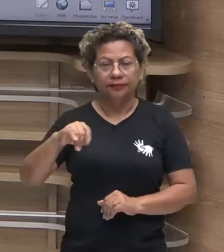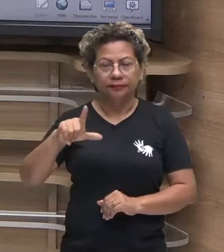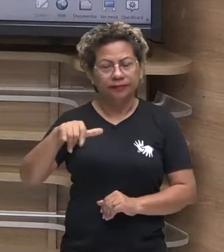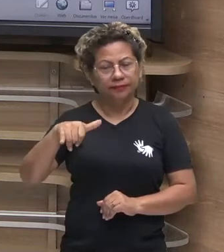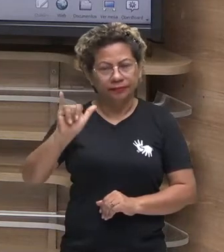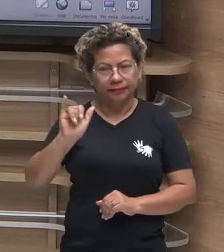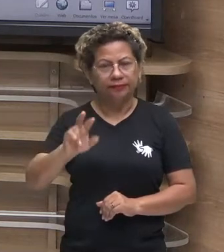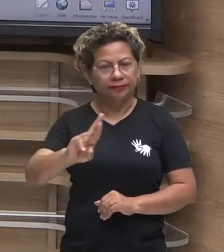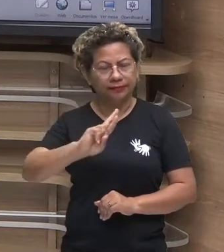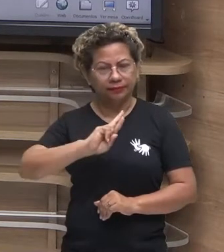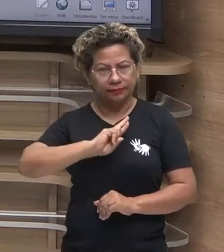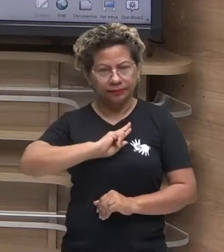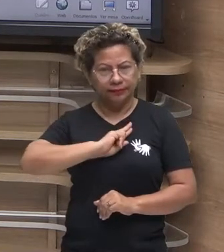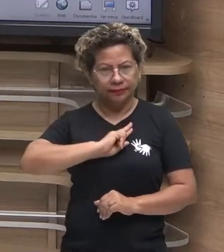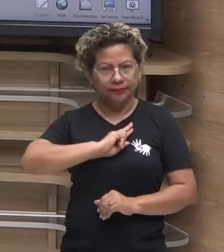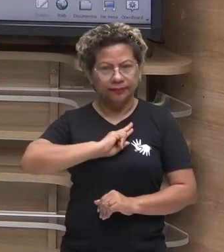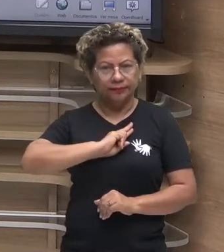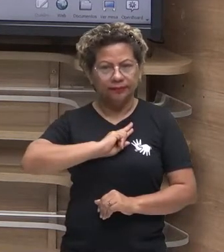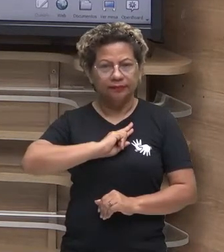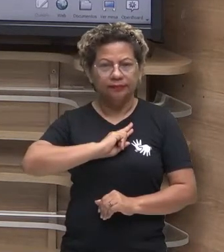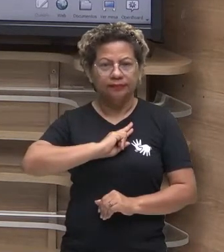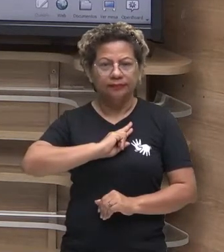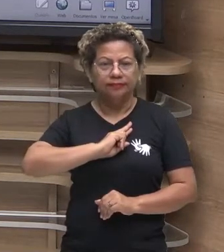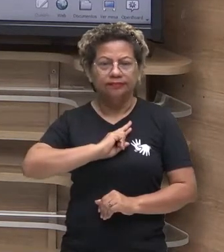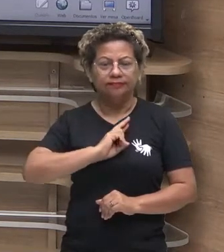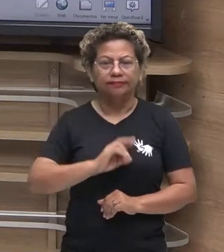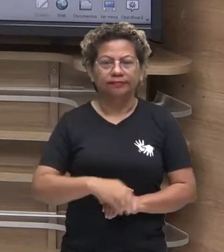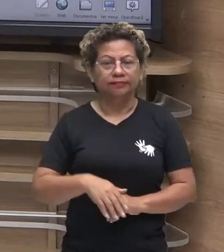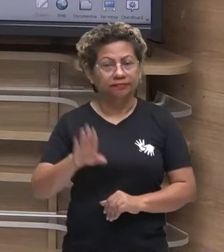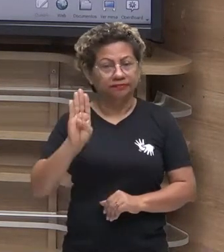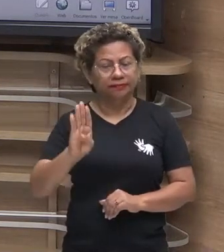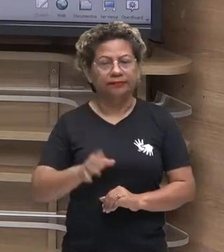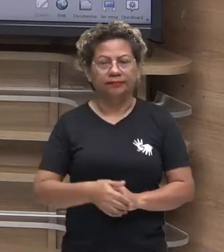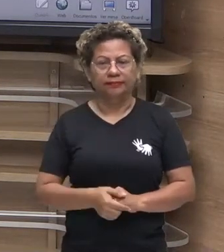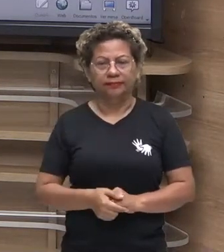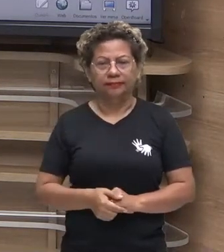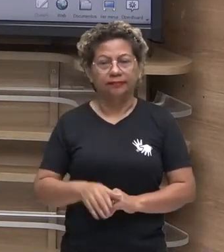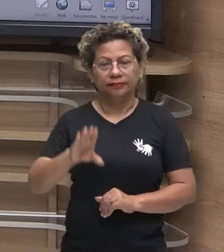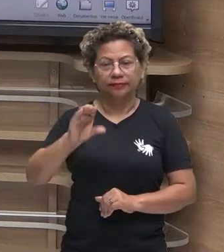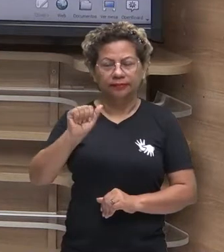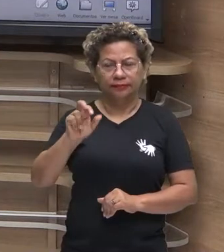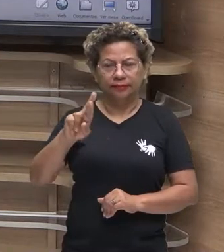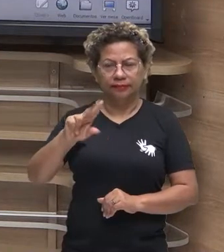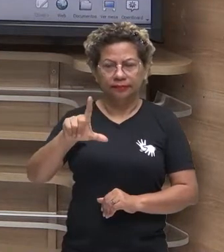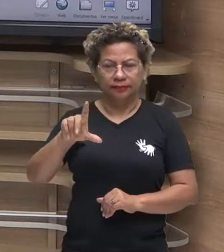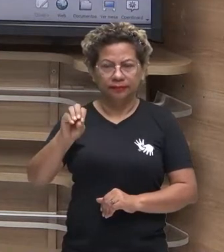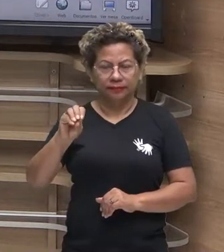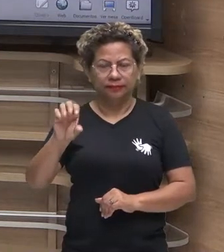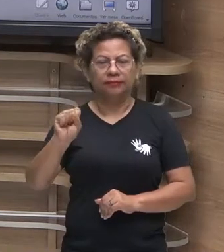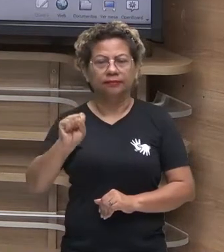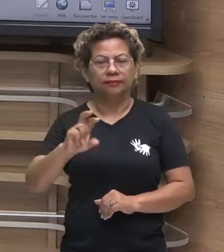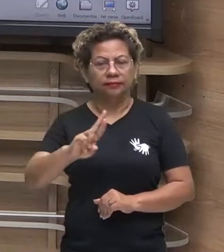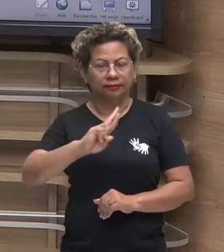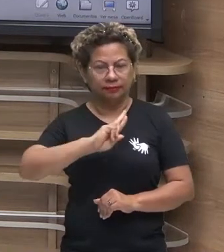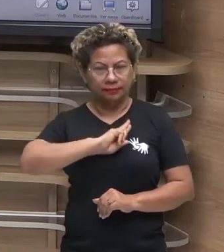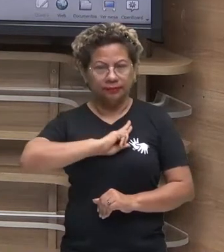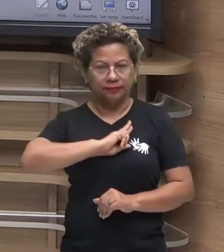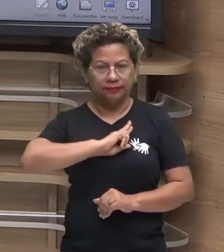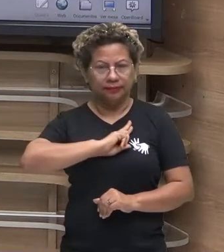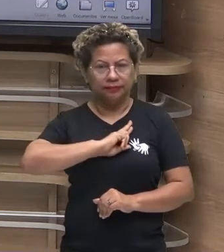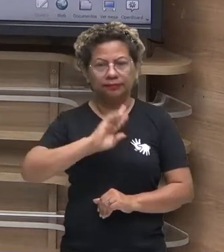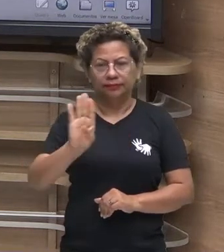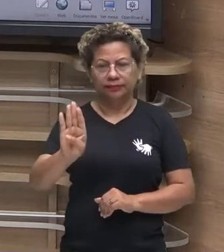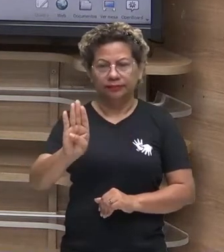respondeu também que na questão 1 ela acha que é a questão B. O Carlos Rafael também respondeu que é a letra